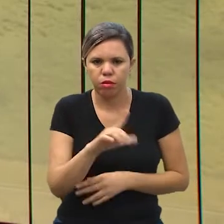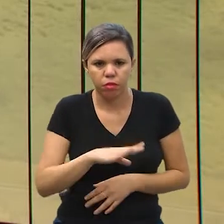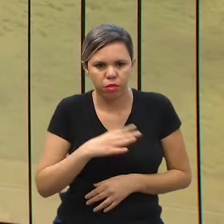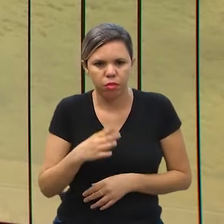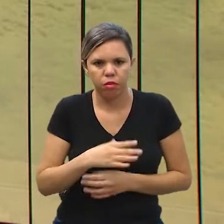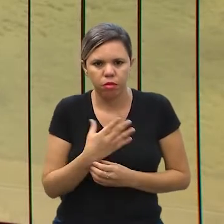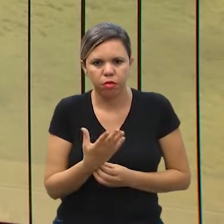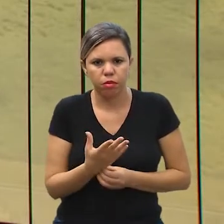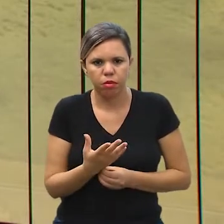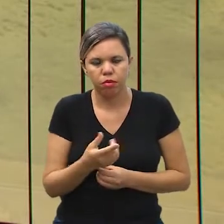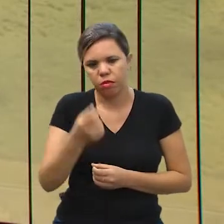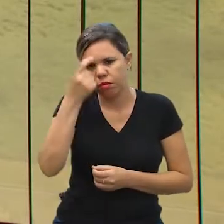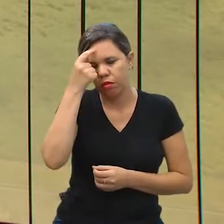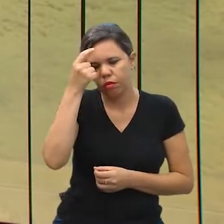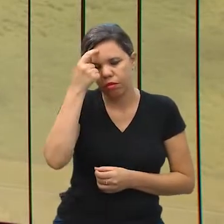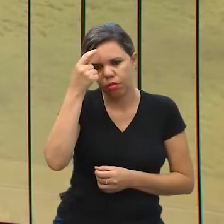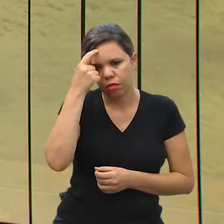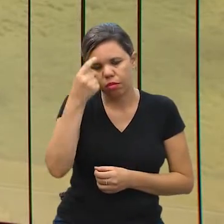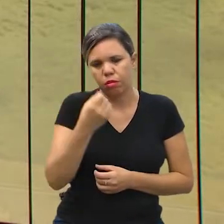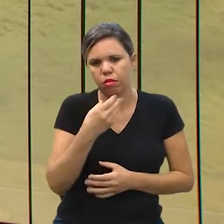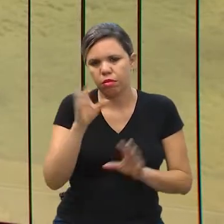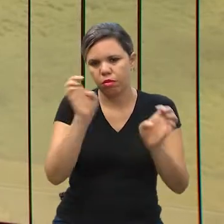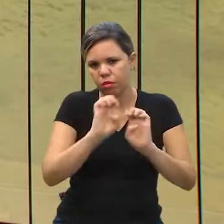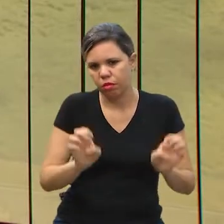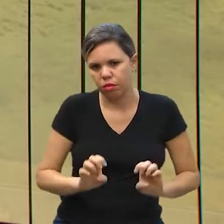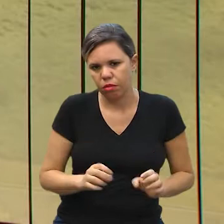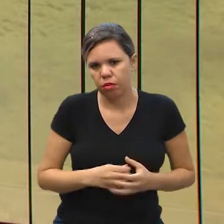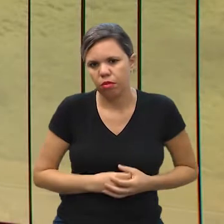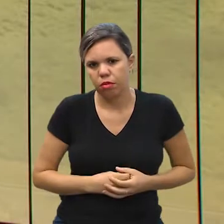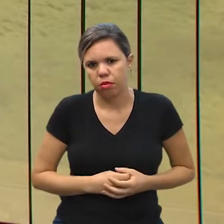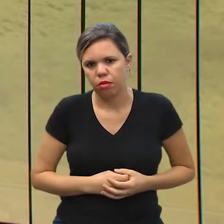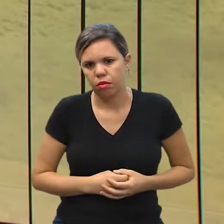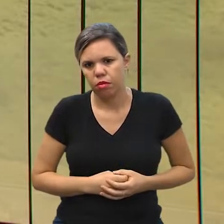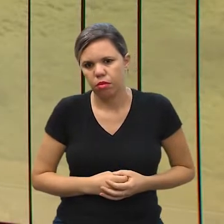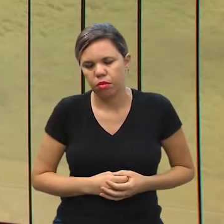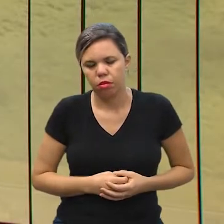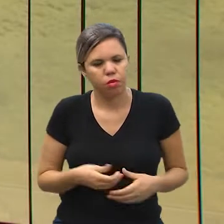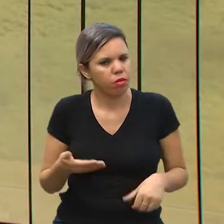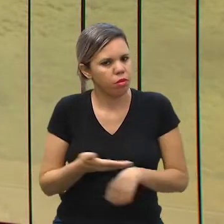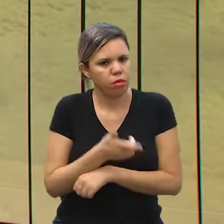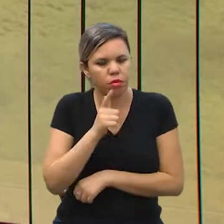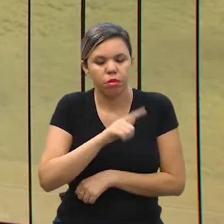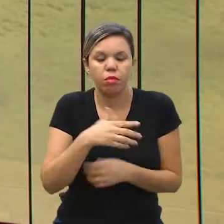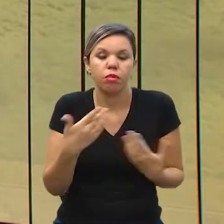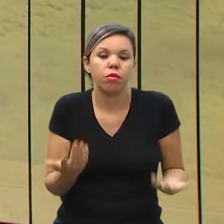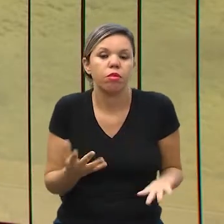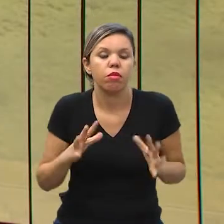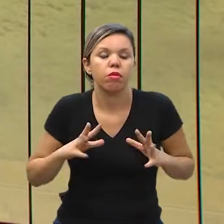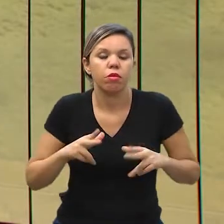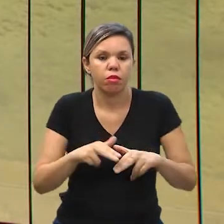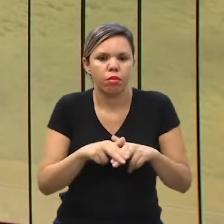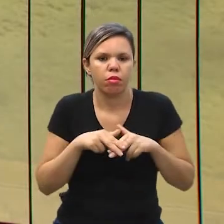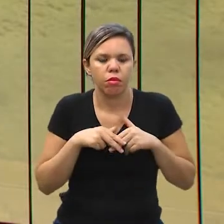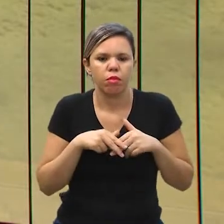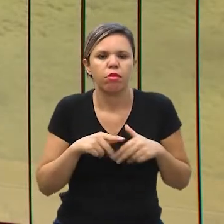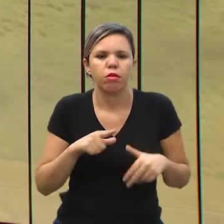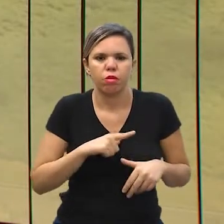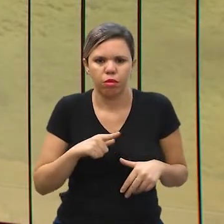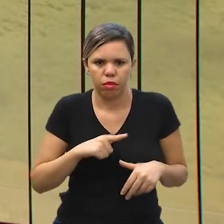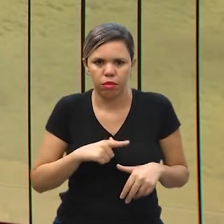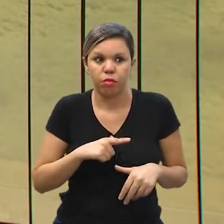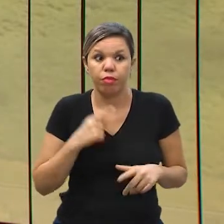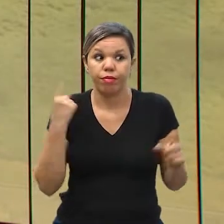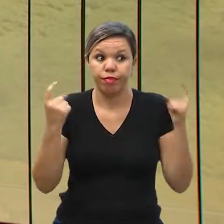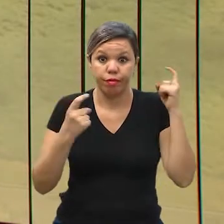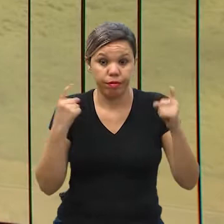tivesse uma ousadia uma consciência é bem estruturada é no ingressava Então por tudo isso